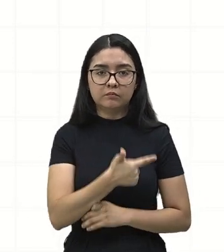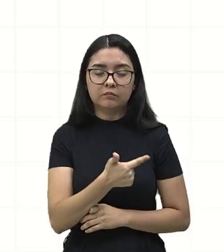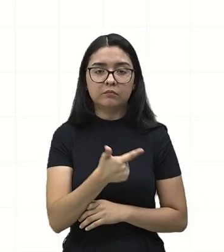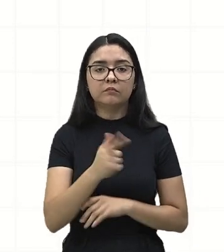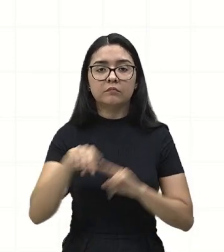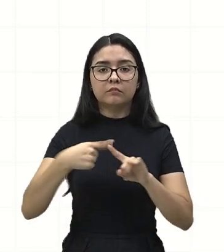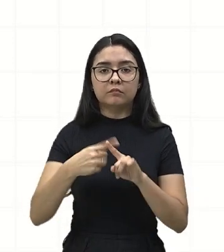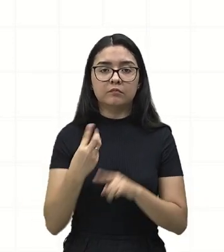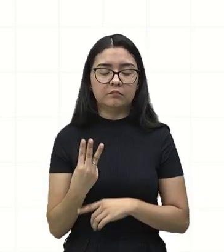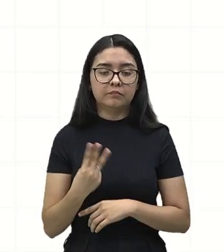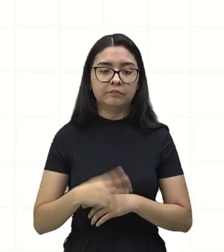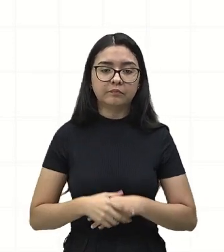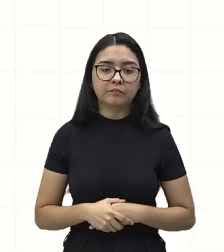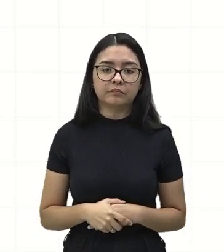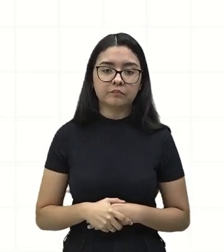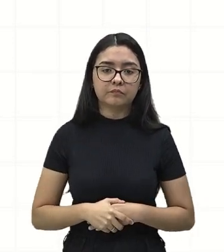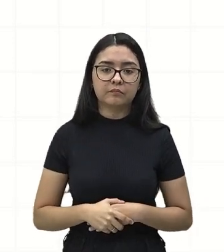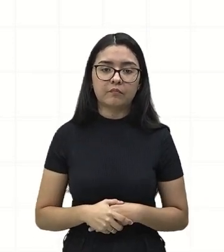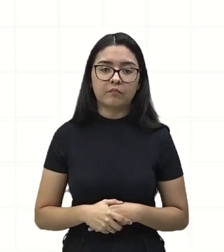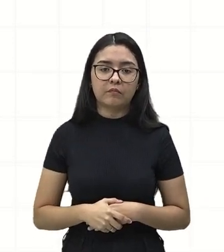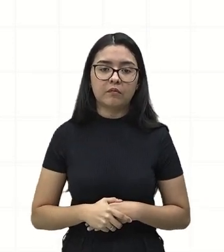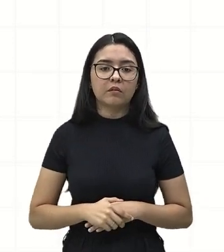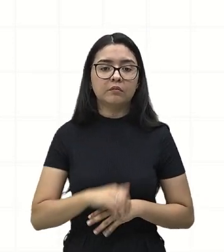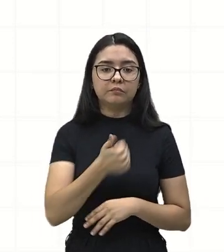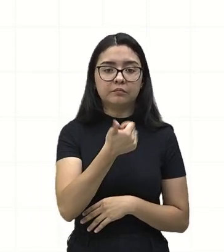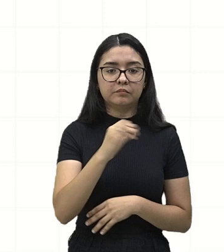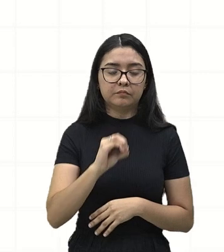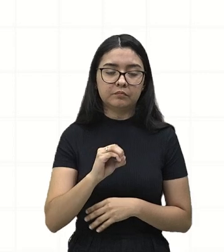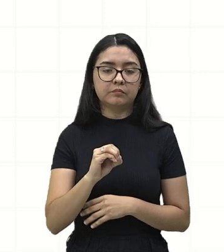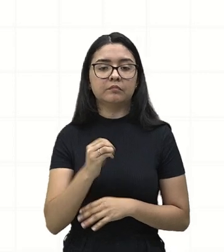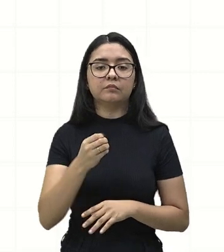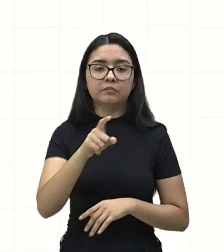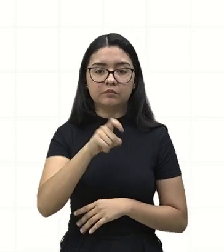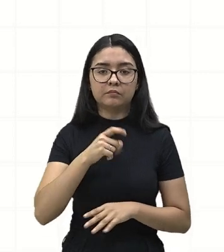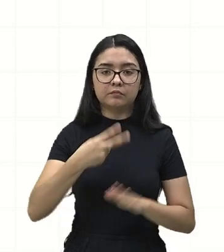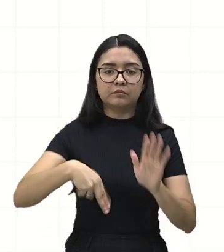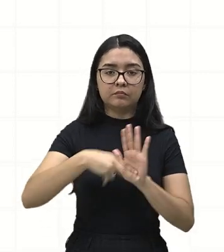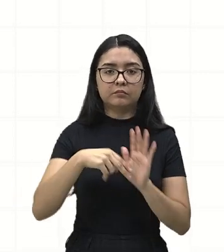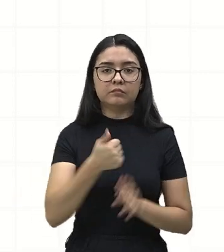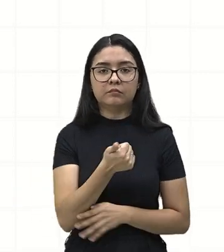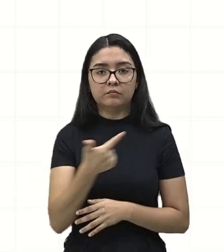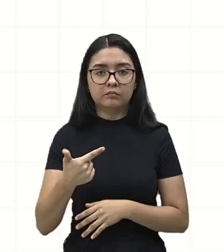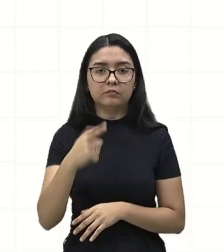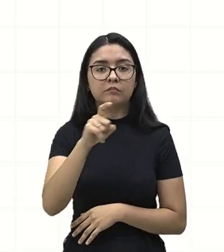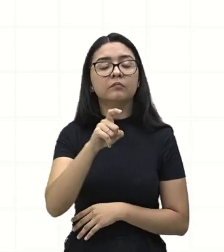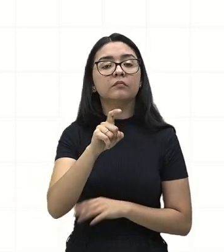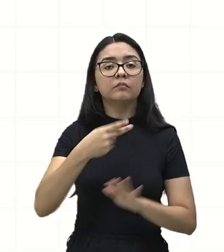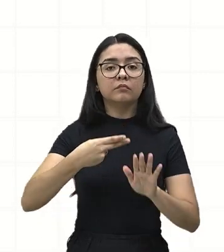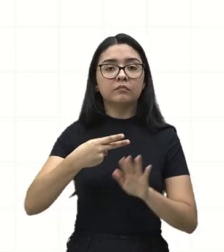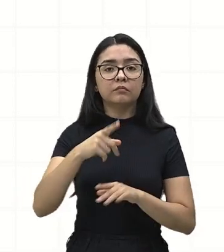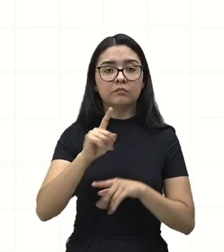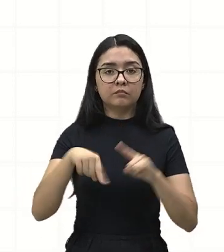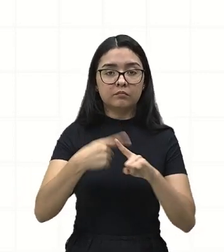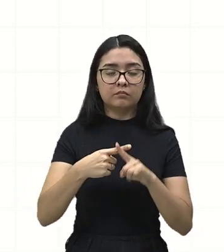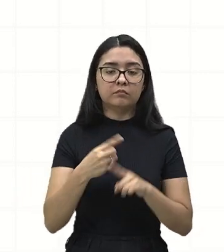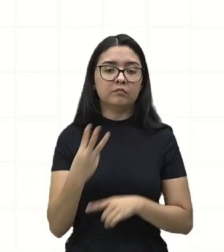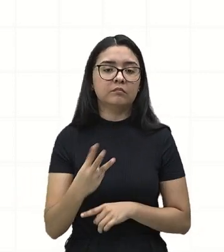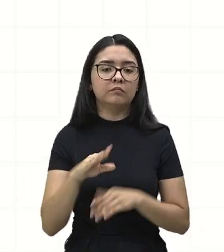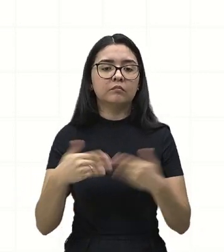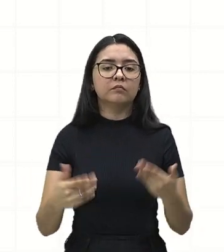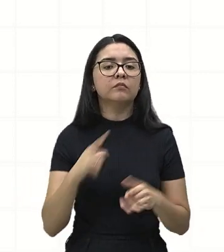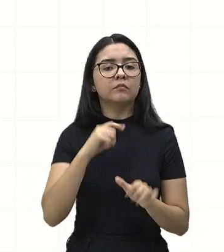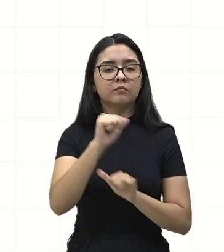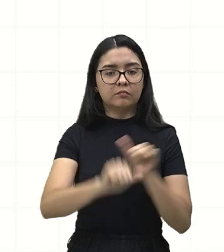3. Então, 10x é igual a 12 vezes 3. Eu vou passar esse 10 aqui que está